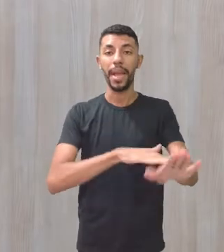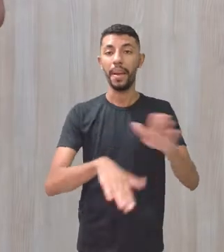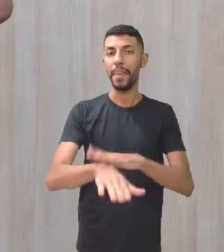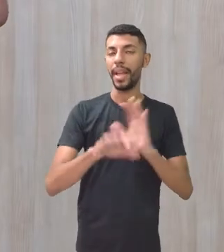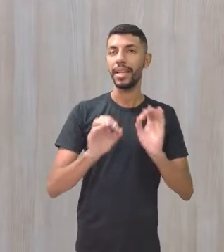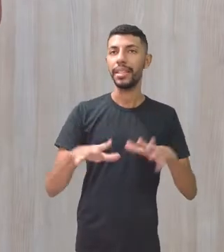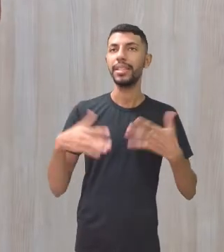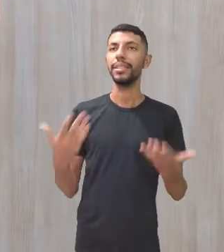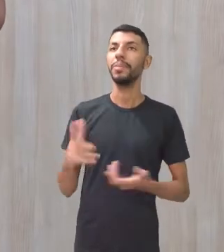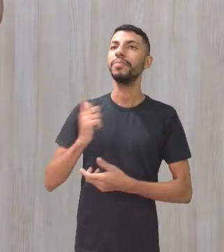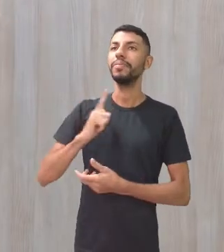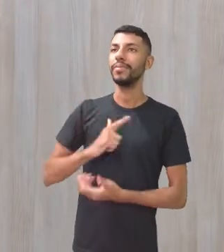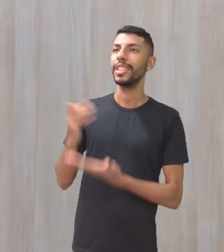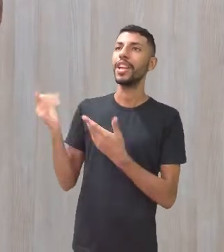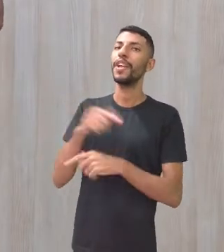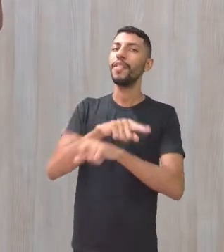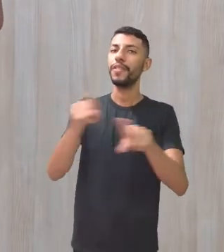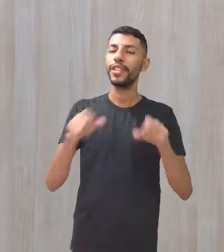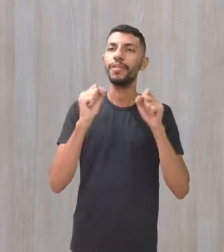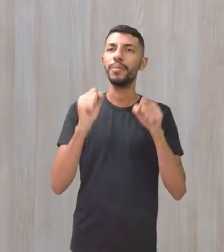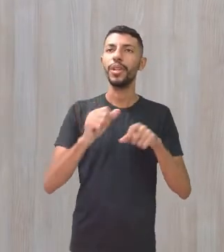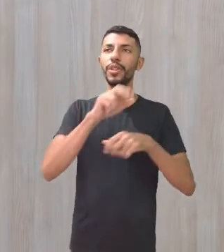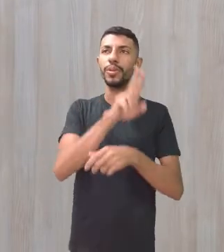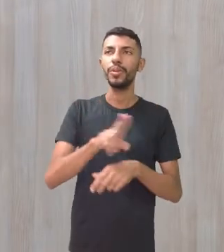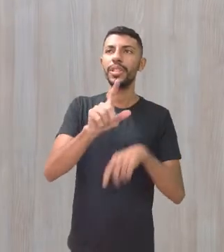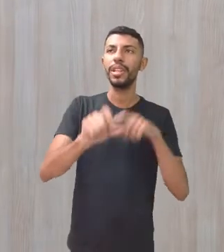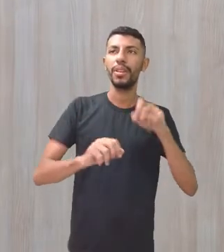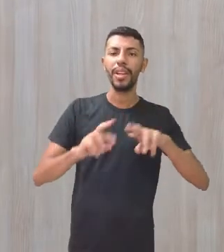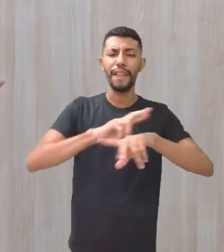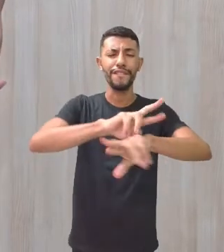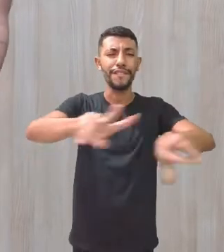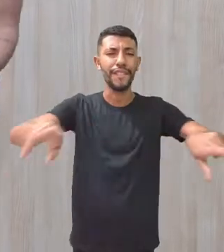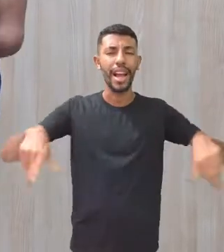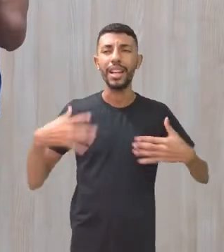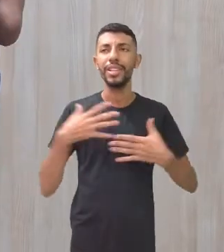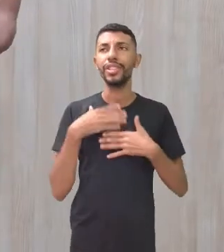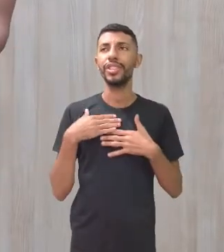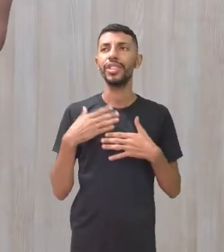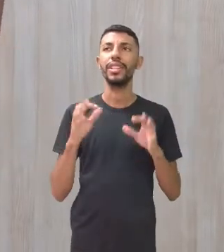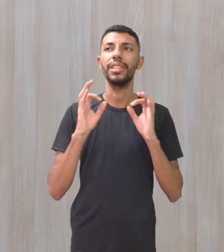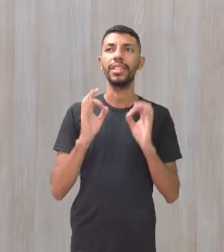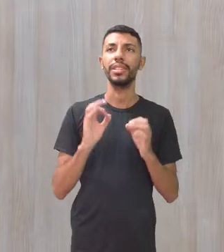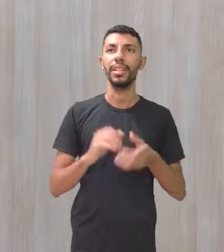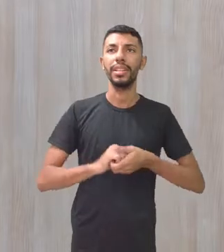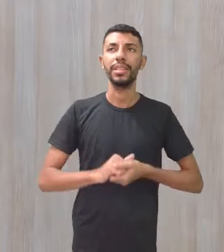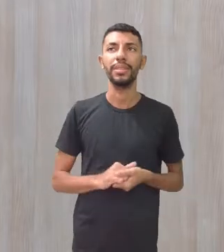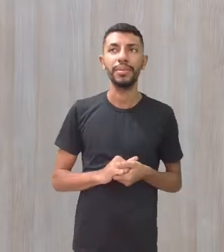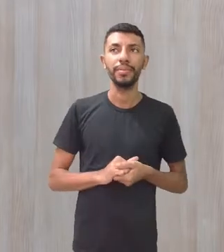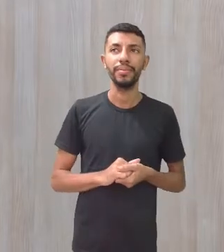podem utilizar. Acho que vocês já devem saber, se brincar mais do que eu, né? Mais variedades do que eu.